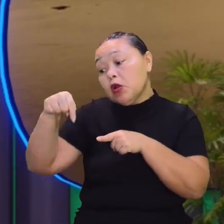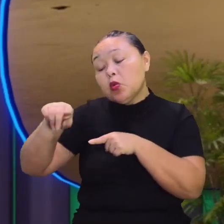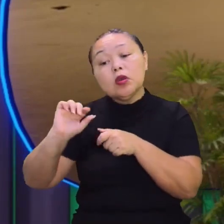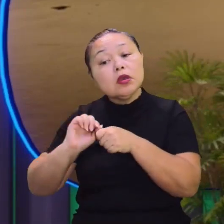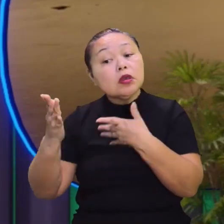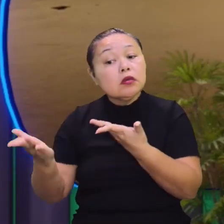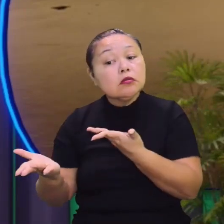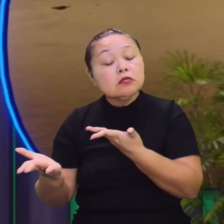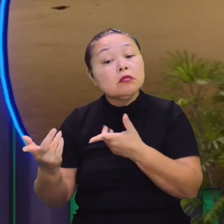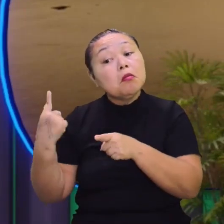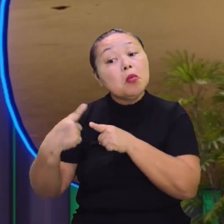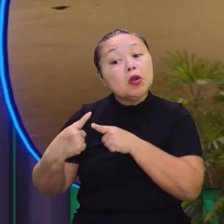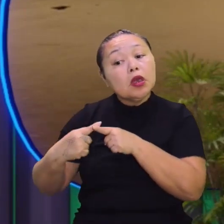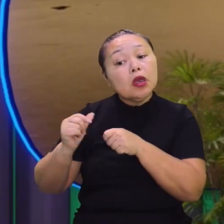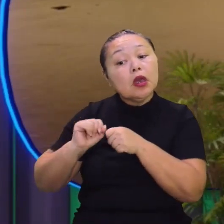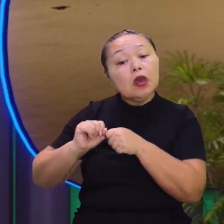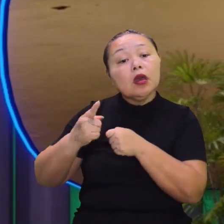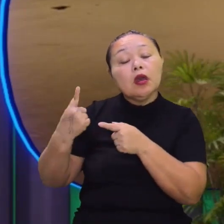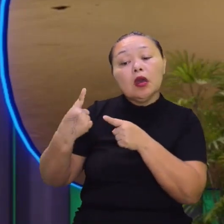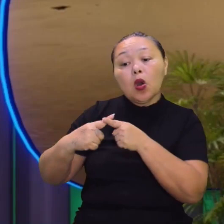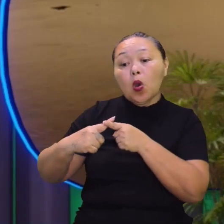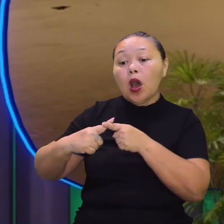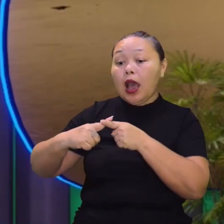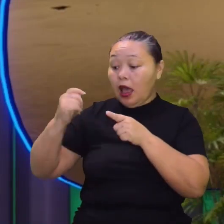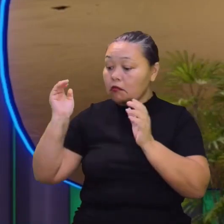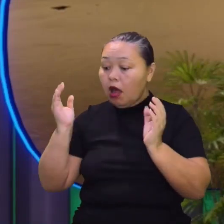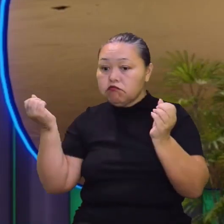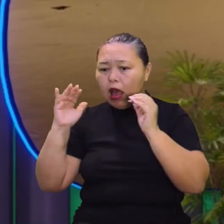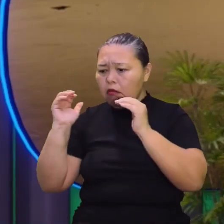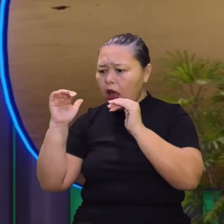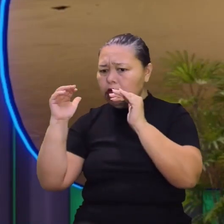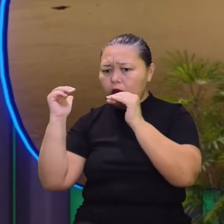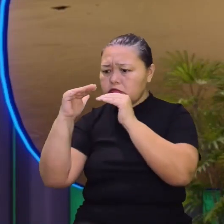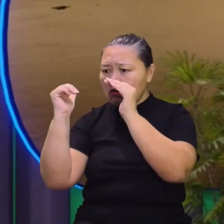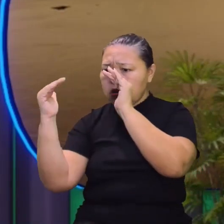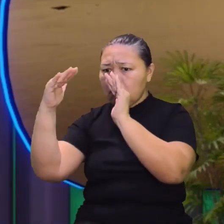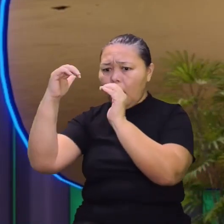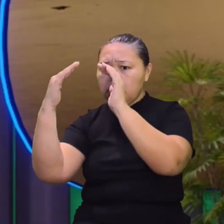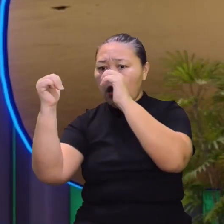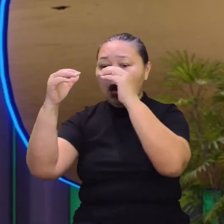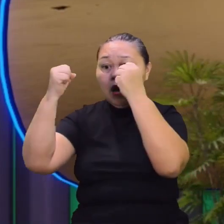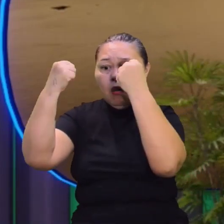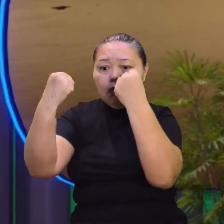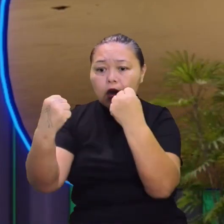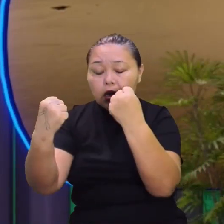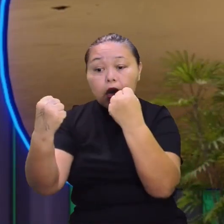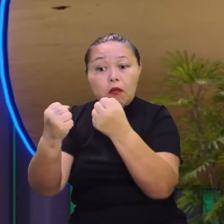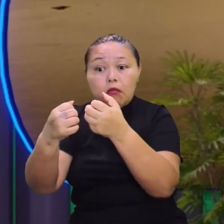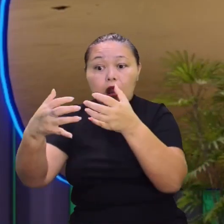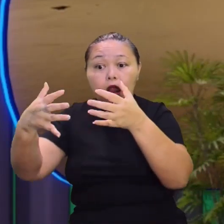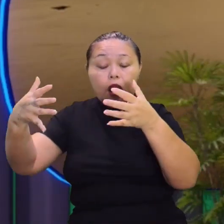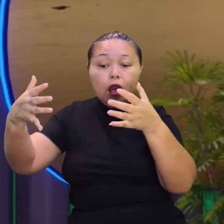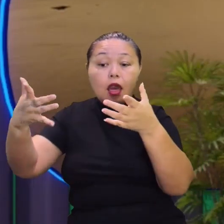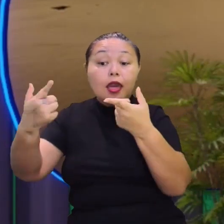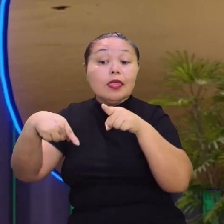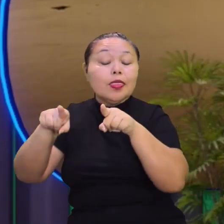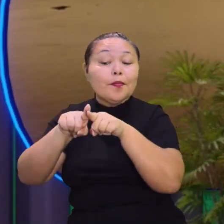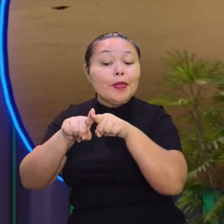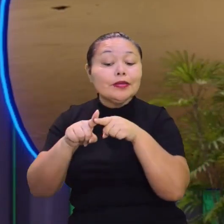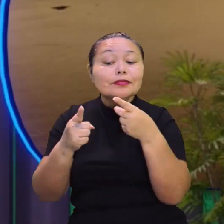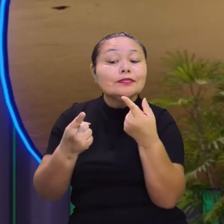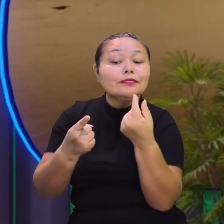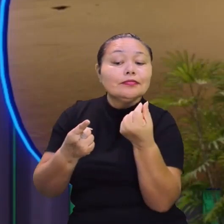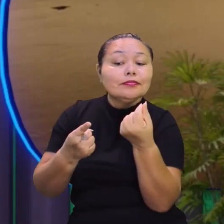mais utilizar as hidrovias? Porque a capacidade de carga é maior e tem uma outra situação também da questão